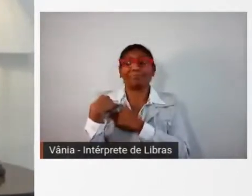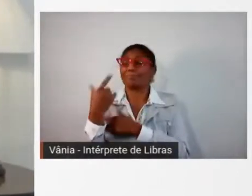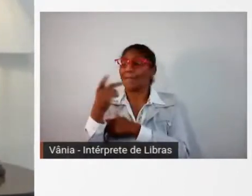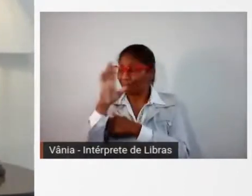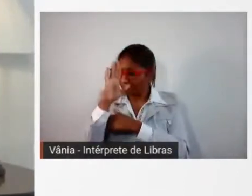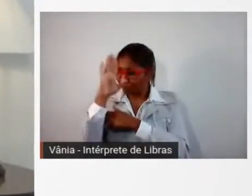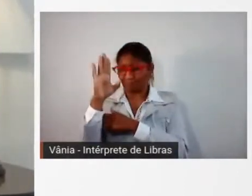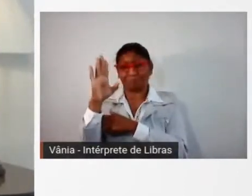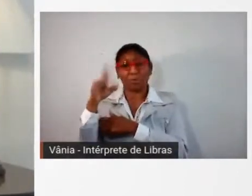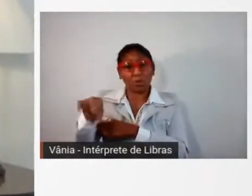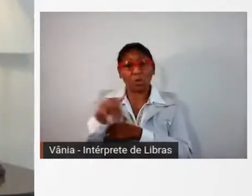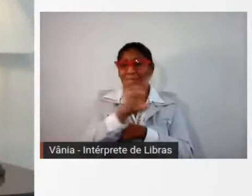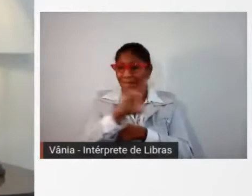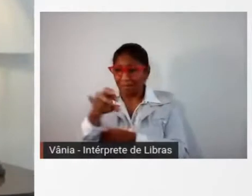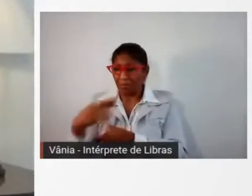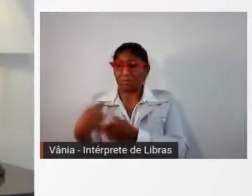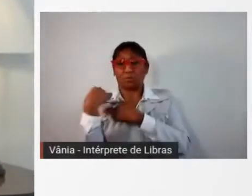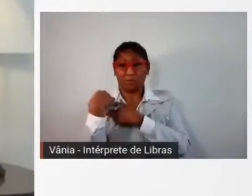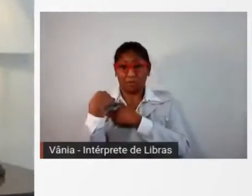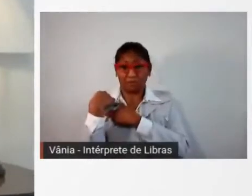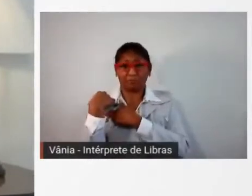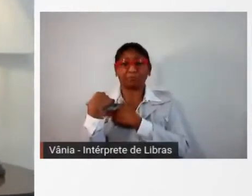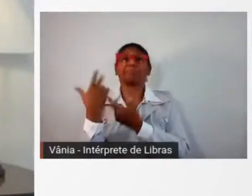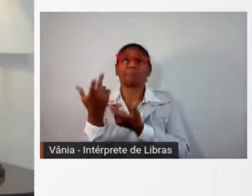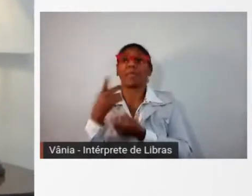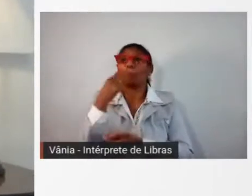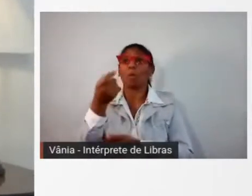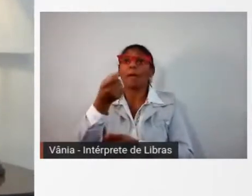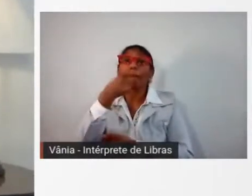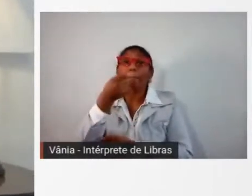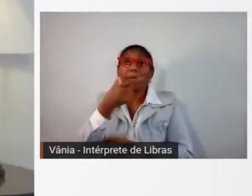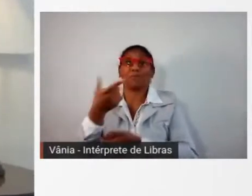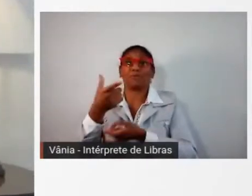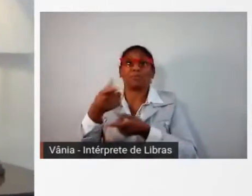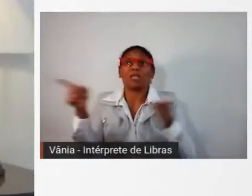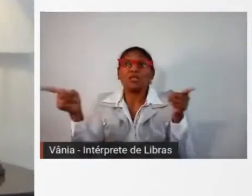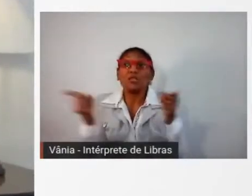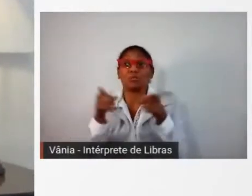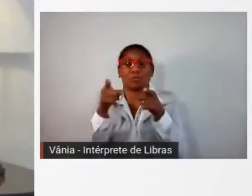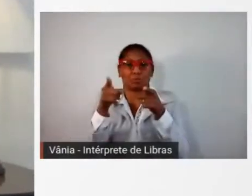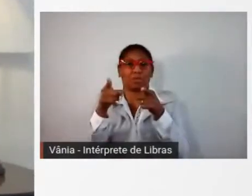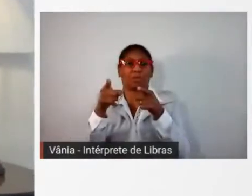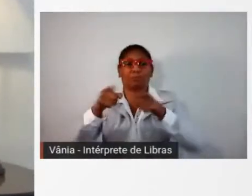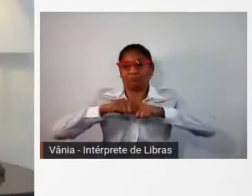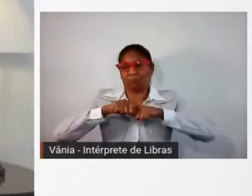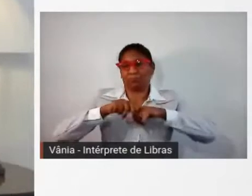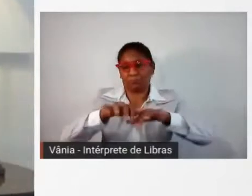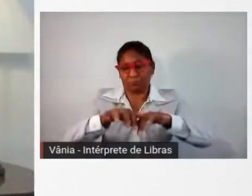antídotos para essa situação, para evitar a expansão da doença. Importante haver o engajamento dos